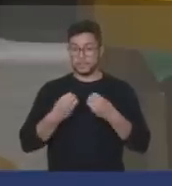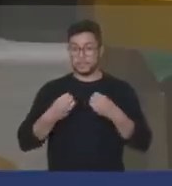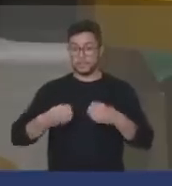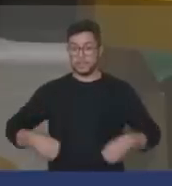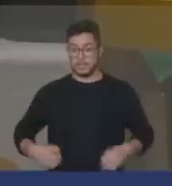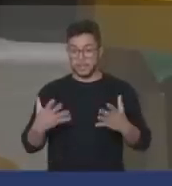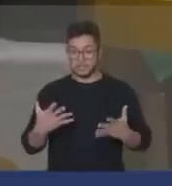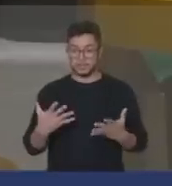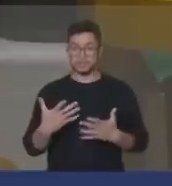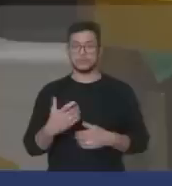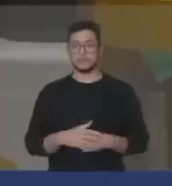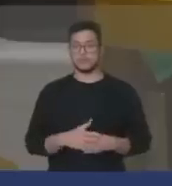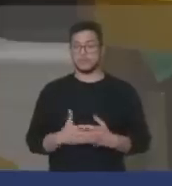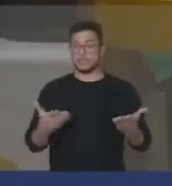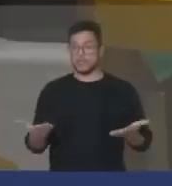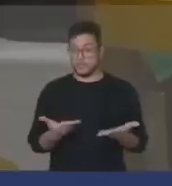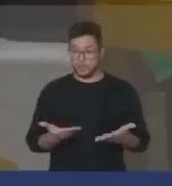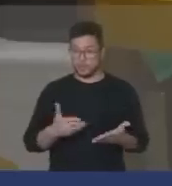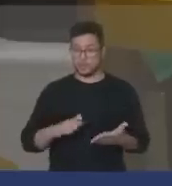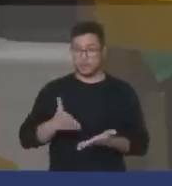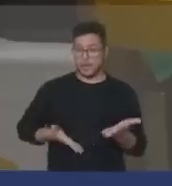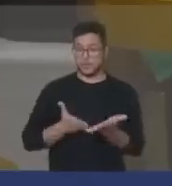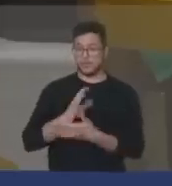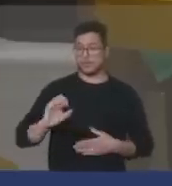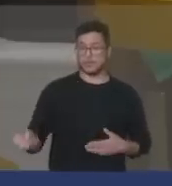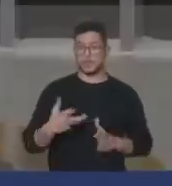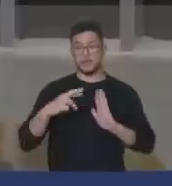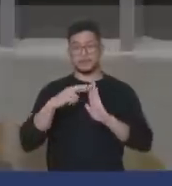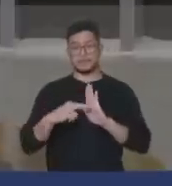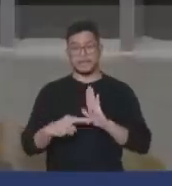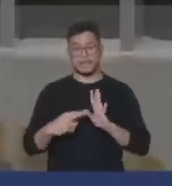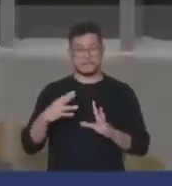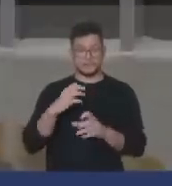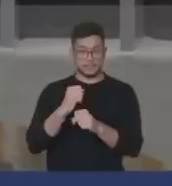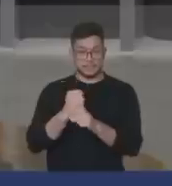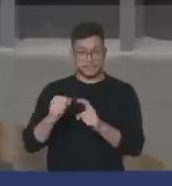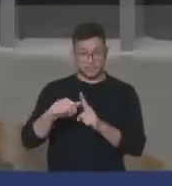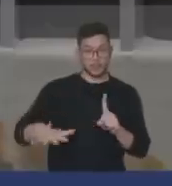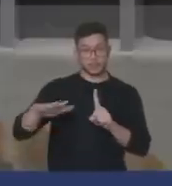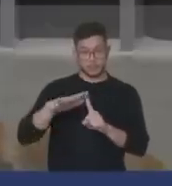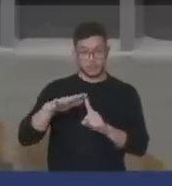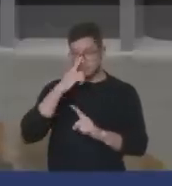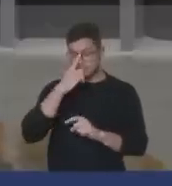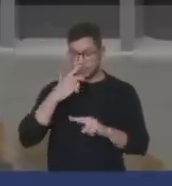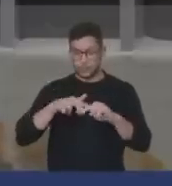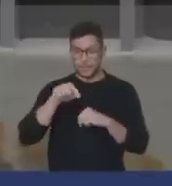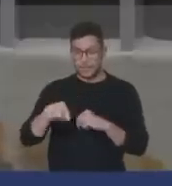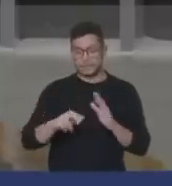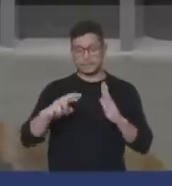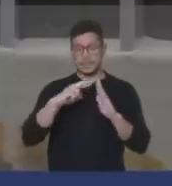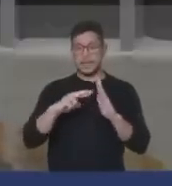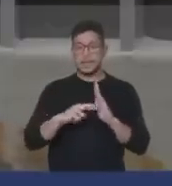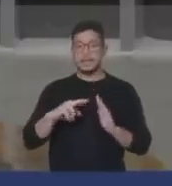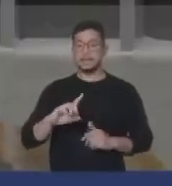concretiza hoje com a aprovação do novo marco fiscal e social. Porque esse teto, essa política que está sendo aprovada,